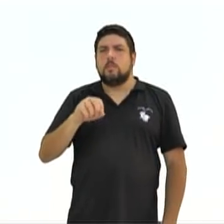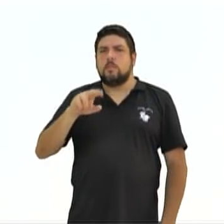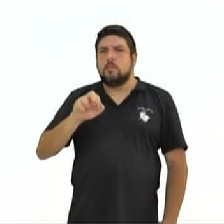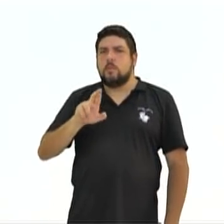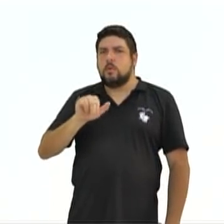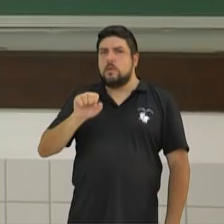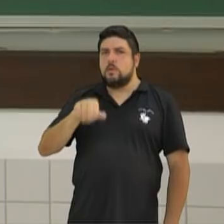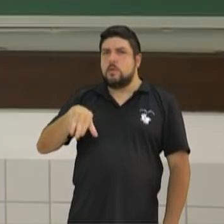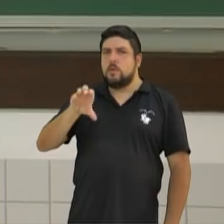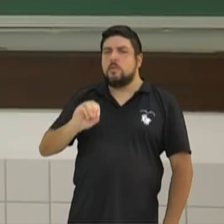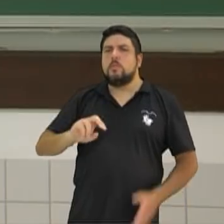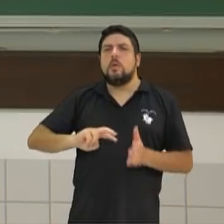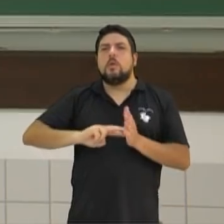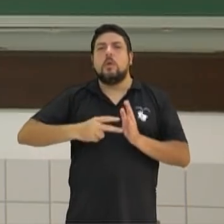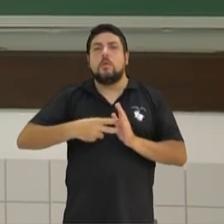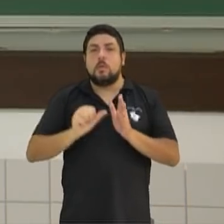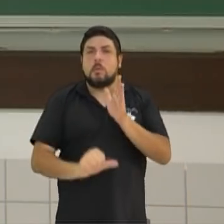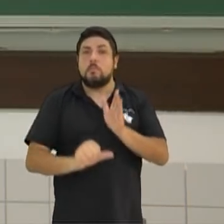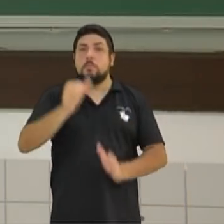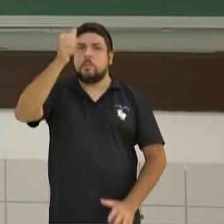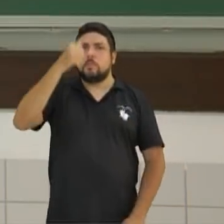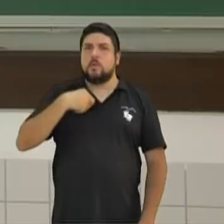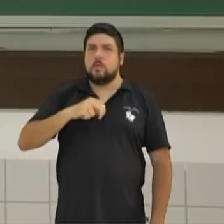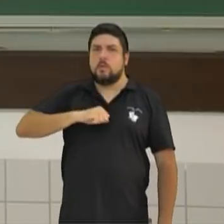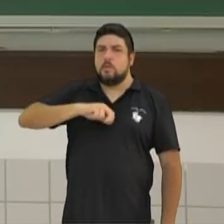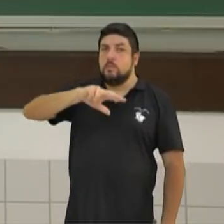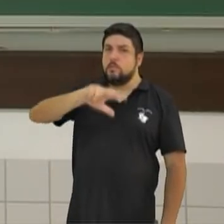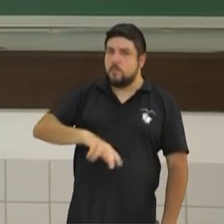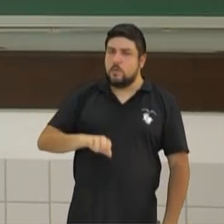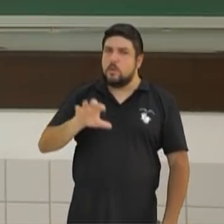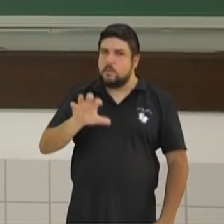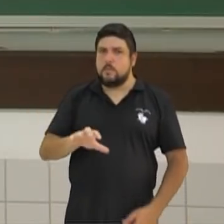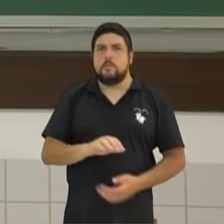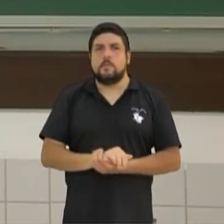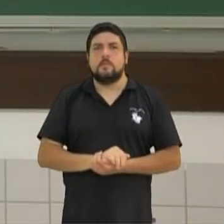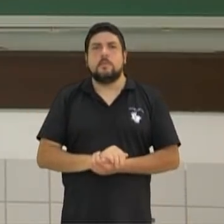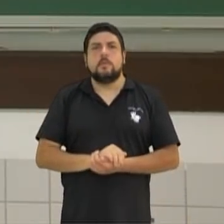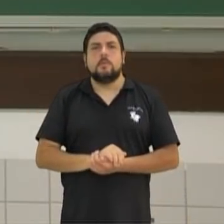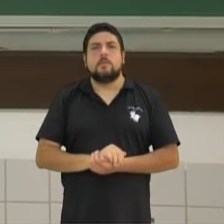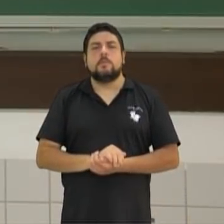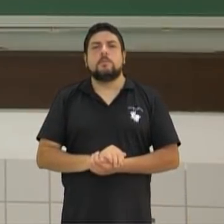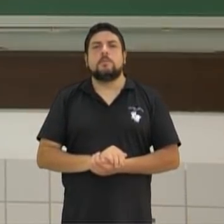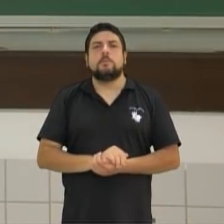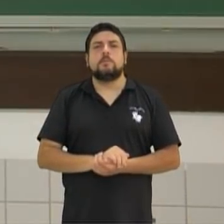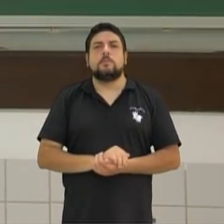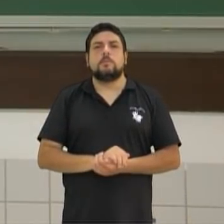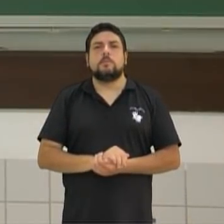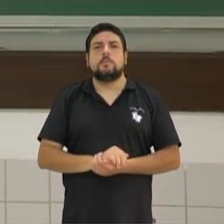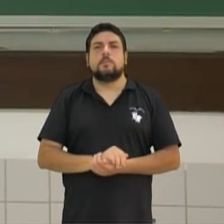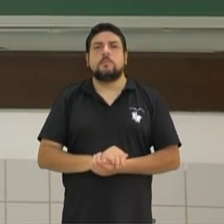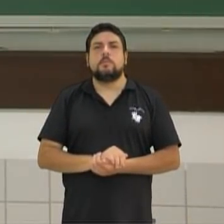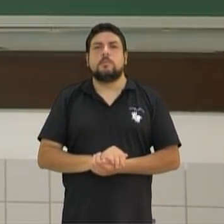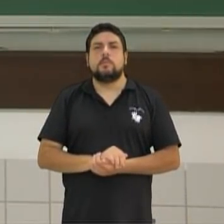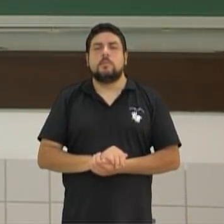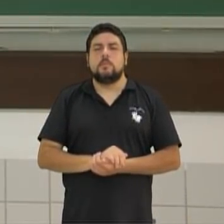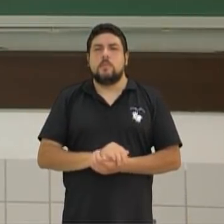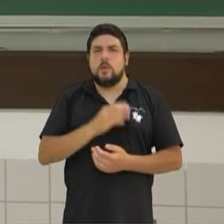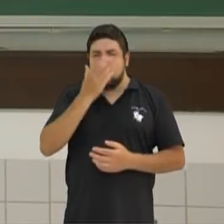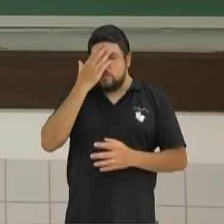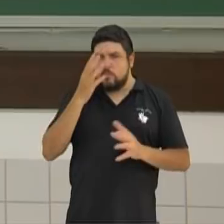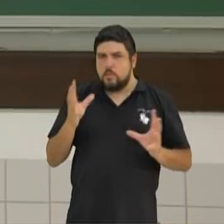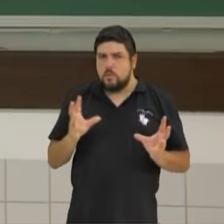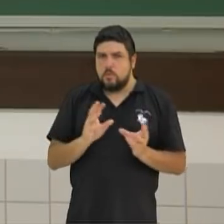ter sido a primeira a fazer isso. Isso faz dela pioneira. Compreender os